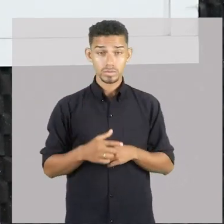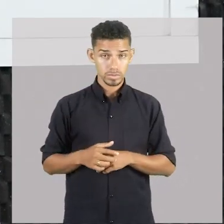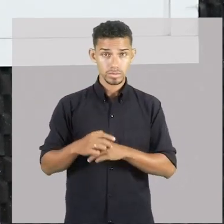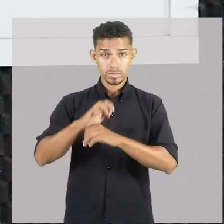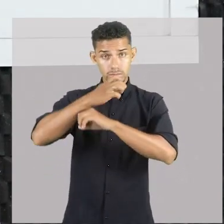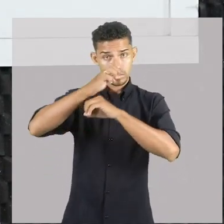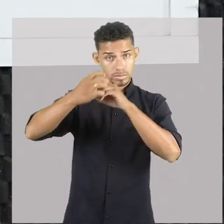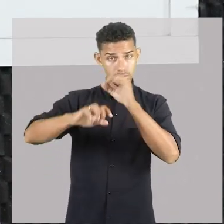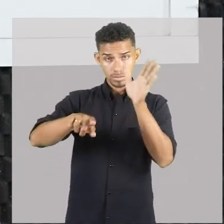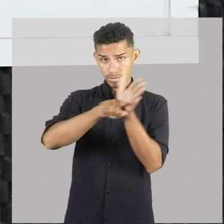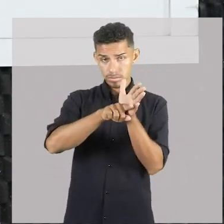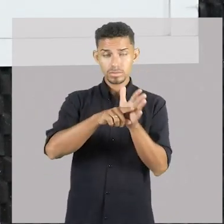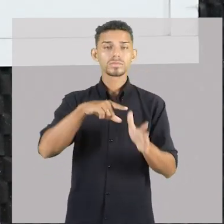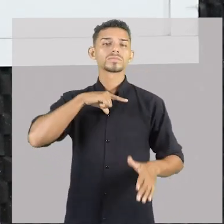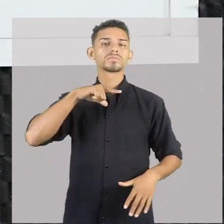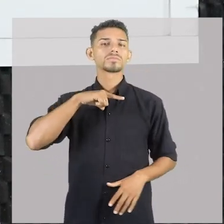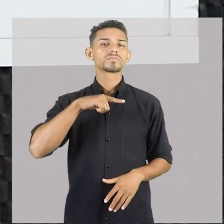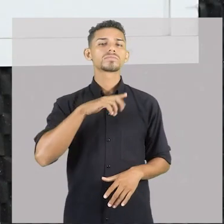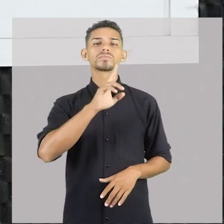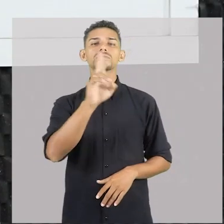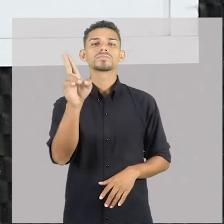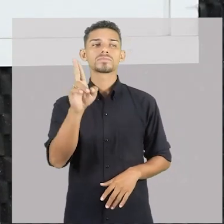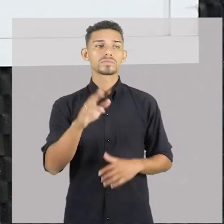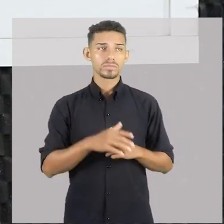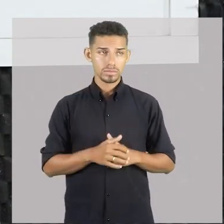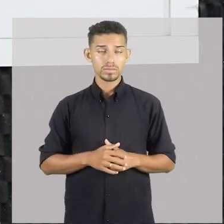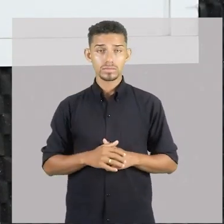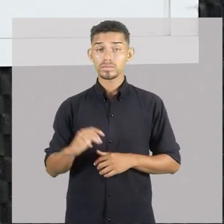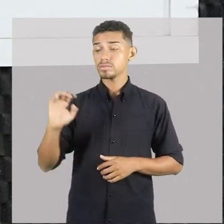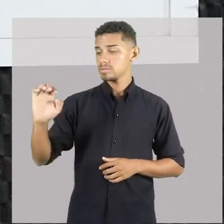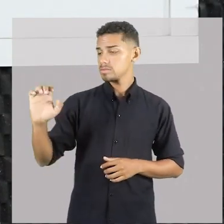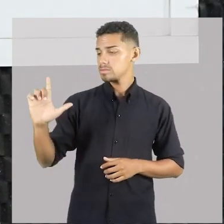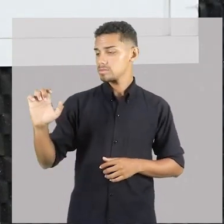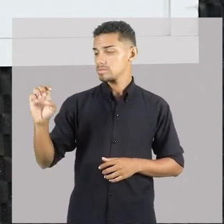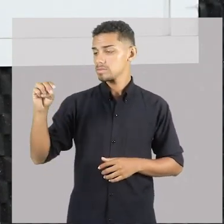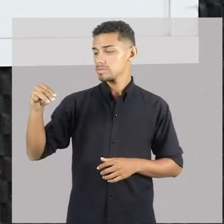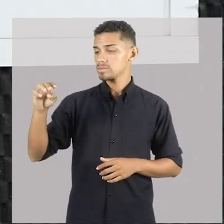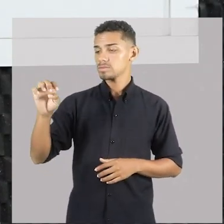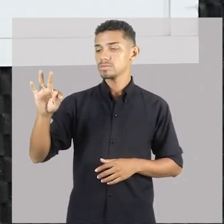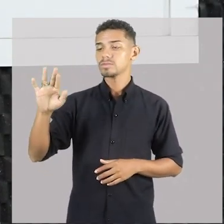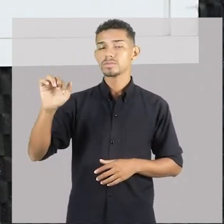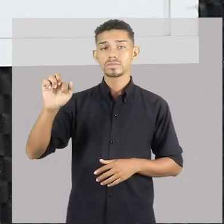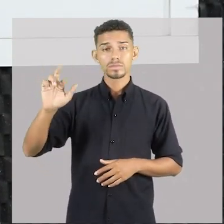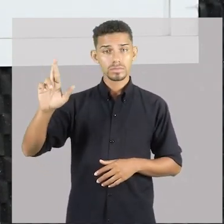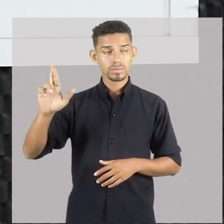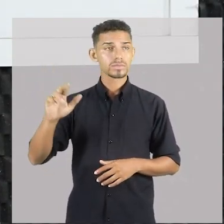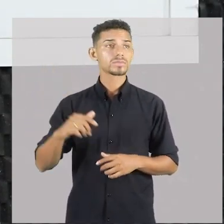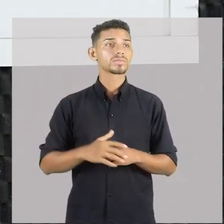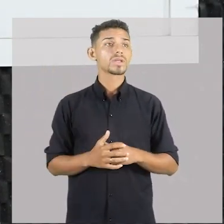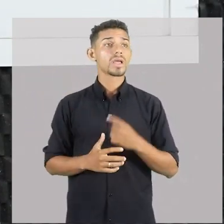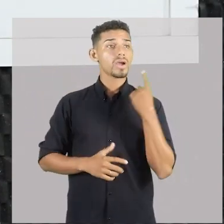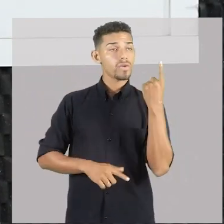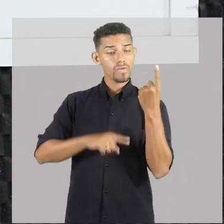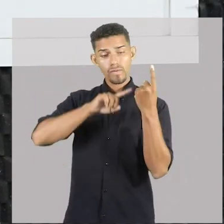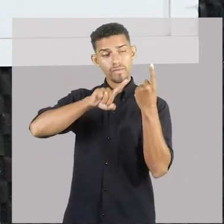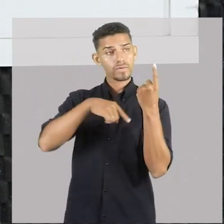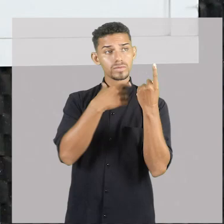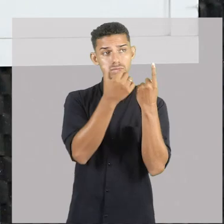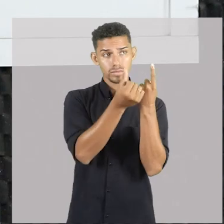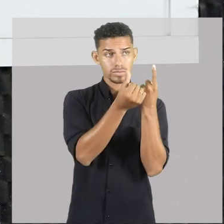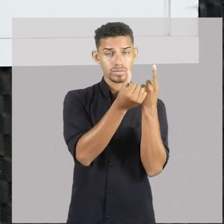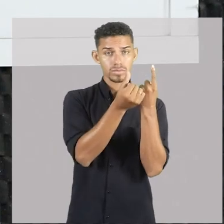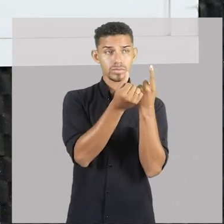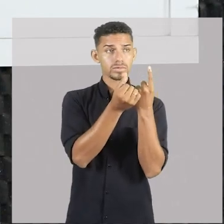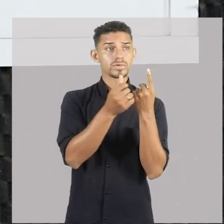elétron possui uma carga chamada de carga elementar, que é 1,6 vezes 10 elevado